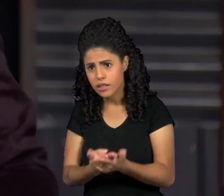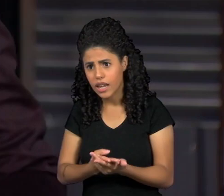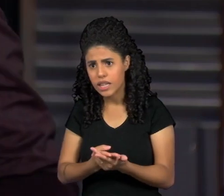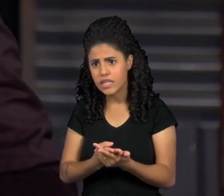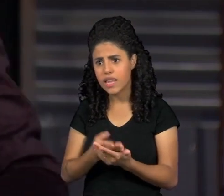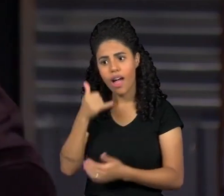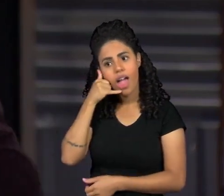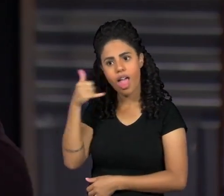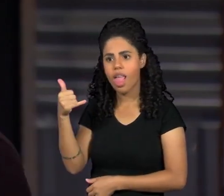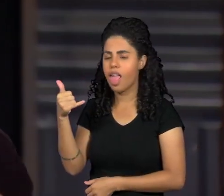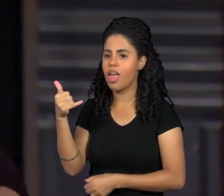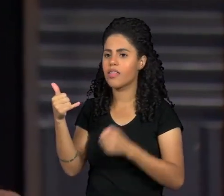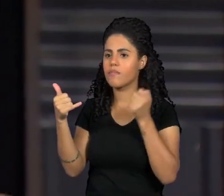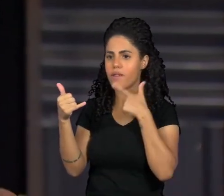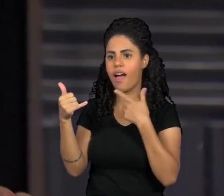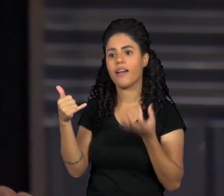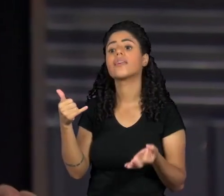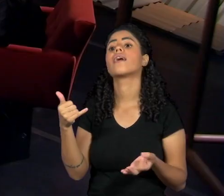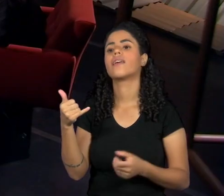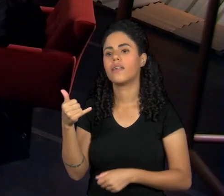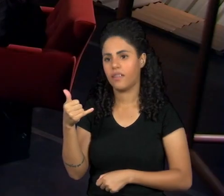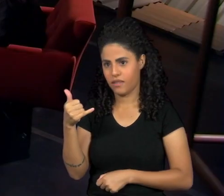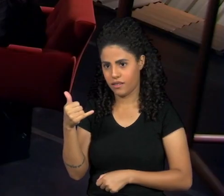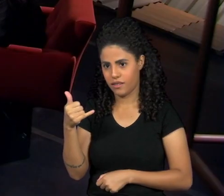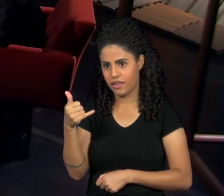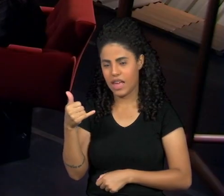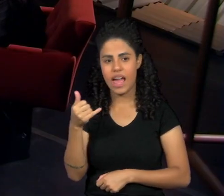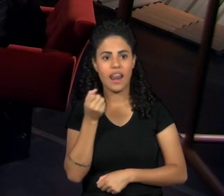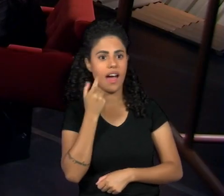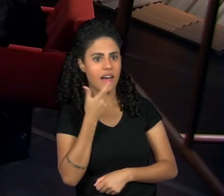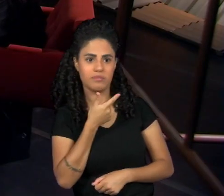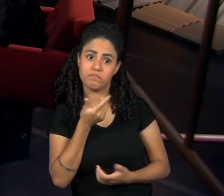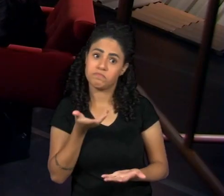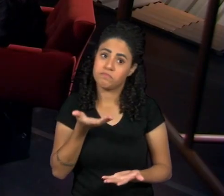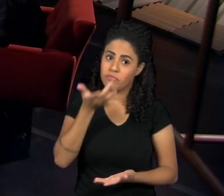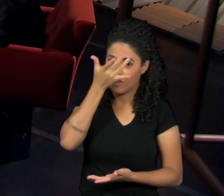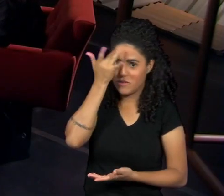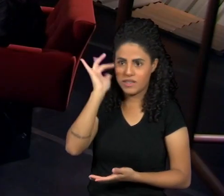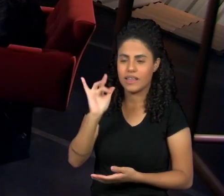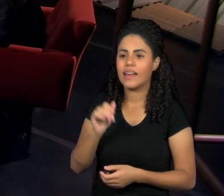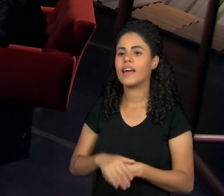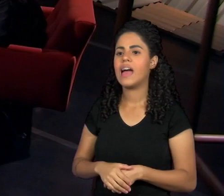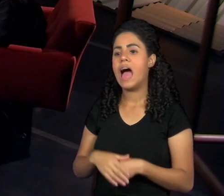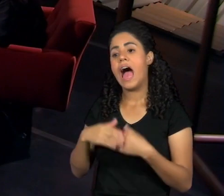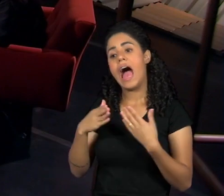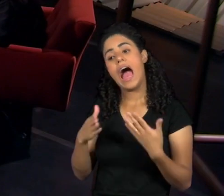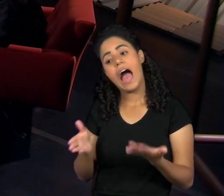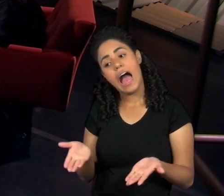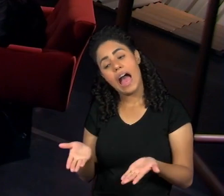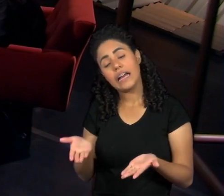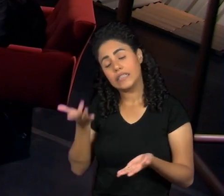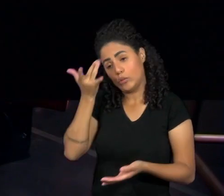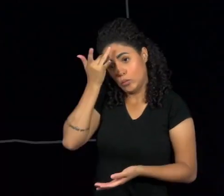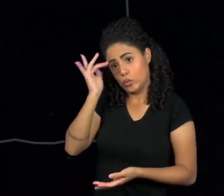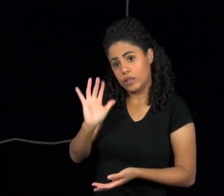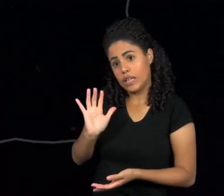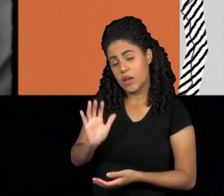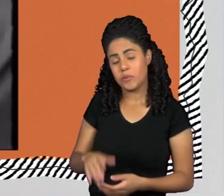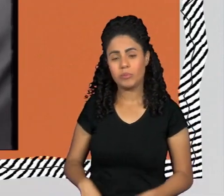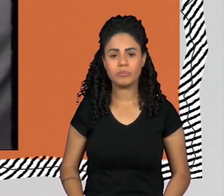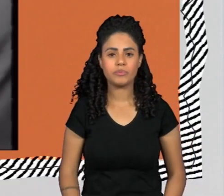trote? Foi a primeira reação. Foi a primeira reação. Eu disse, só poderia ser a minha mãe pensando desse jeito, Que né? maravilha,